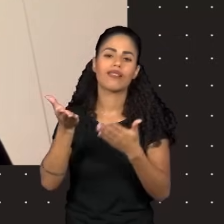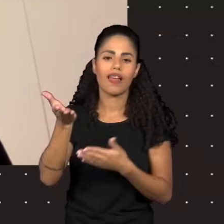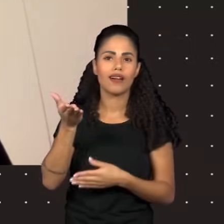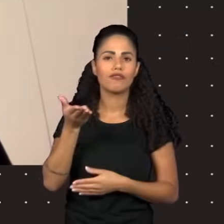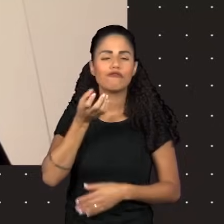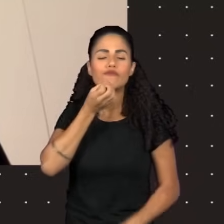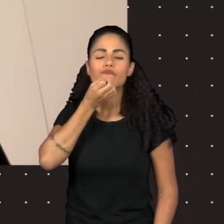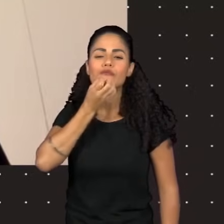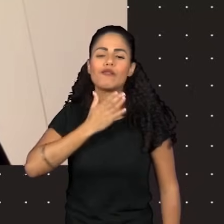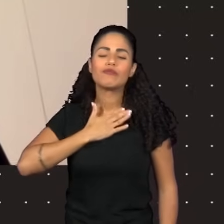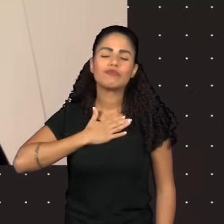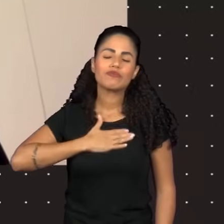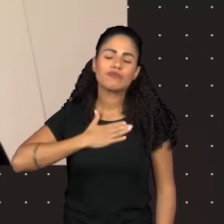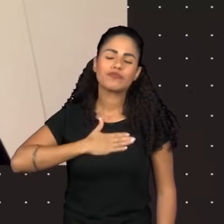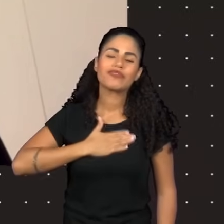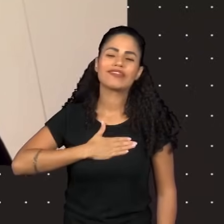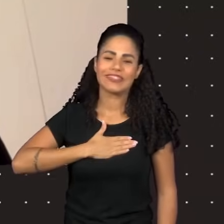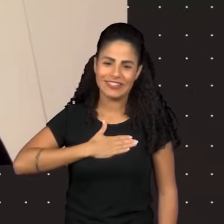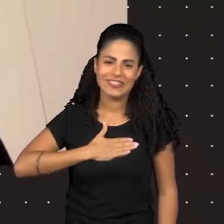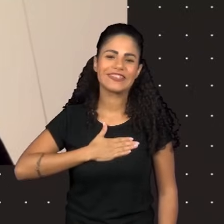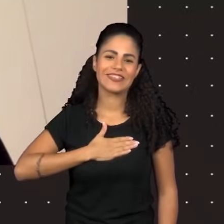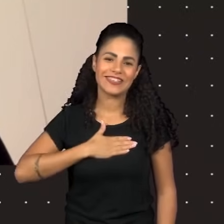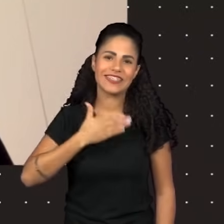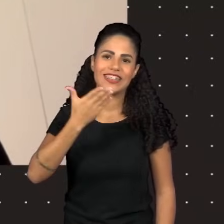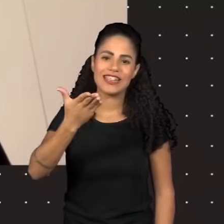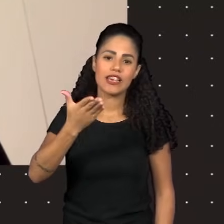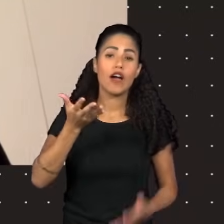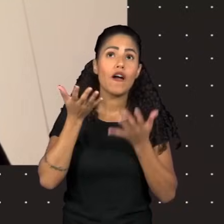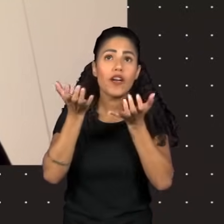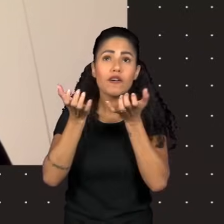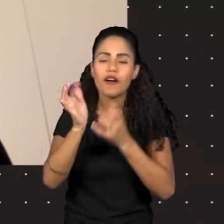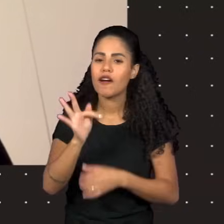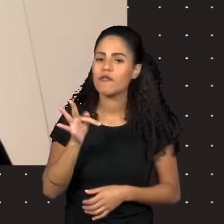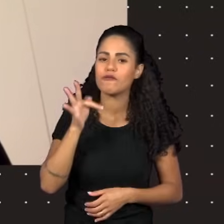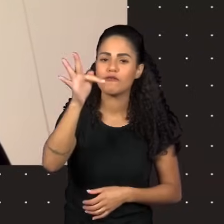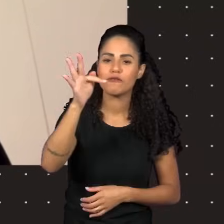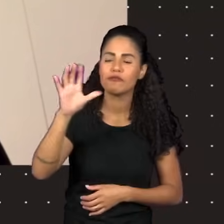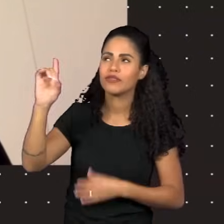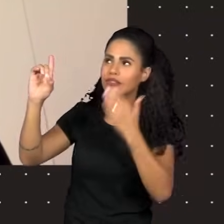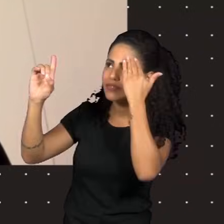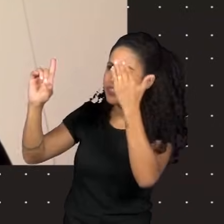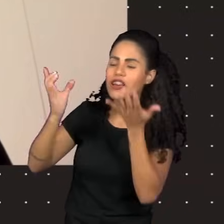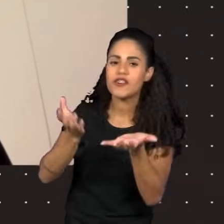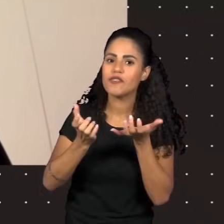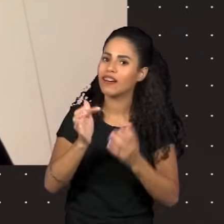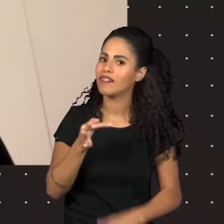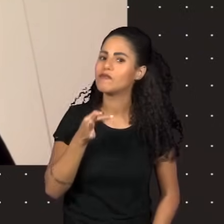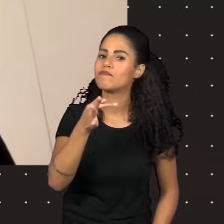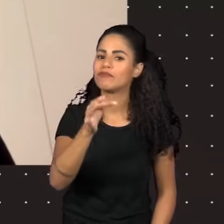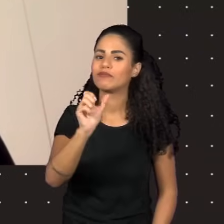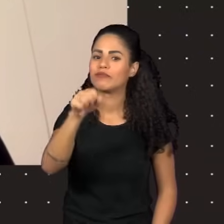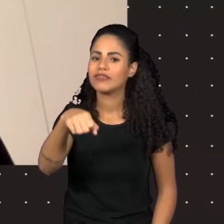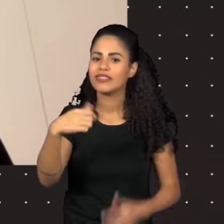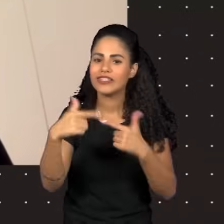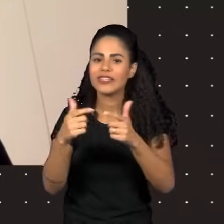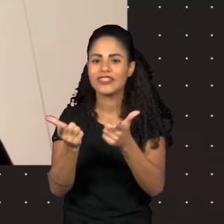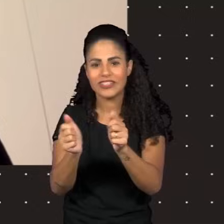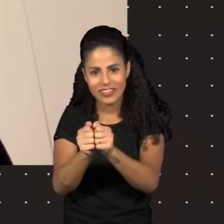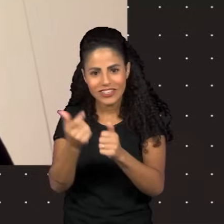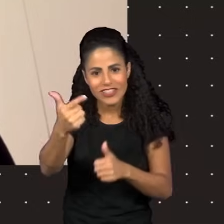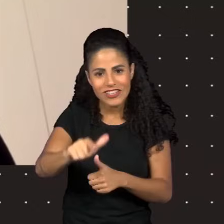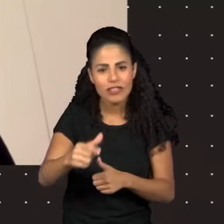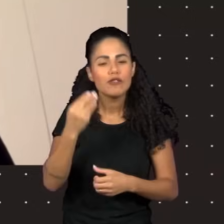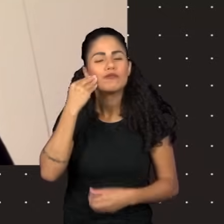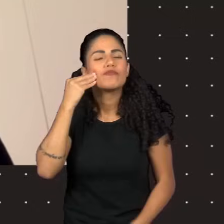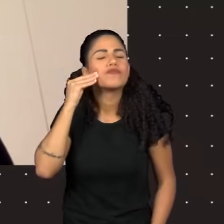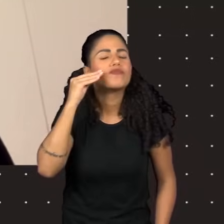Foi muito gostoso e se Deus quiser, ainda vou repetir muitas vezes essa parceria, Selma. Olha, um beijo imenso, te